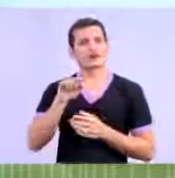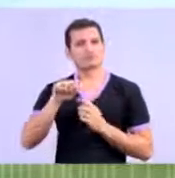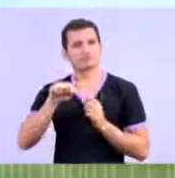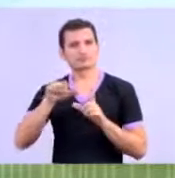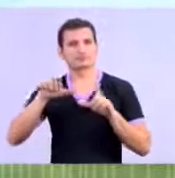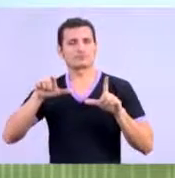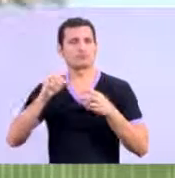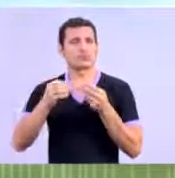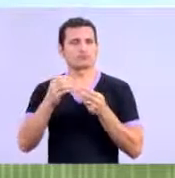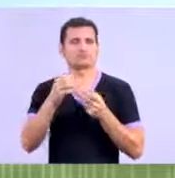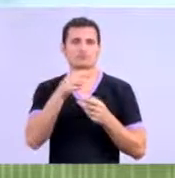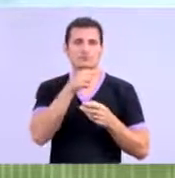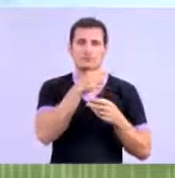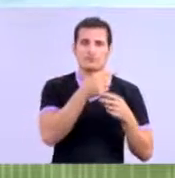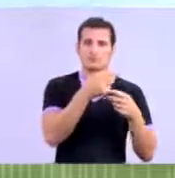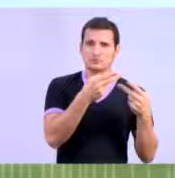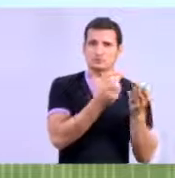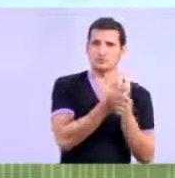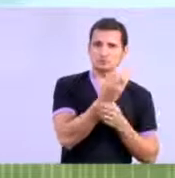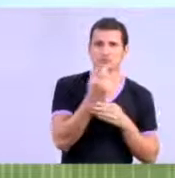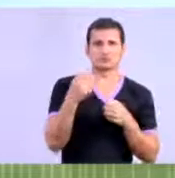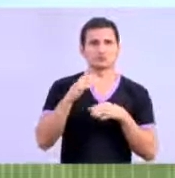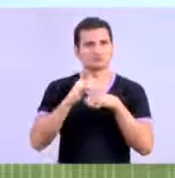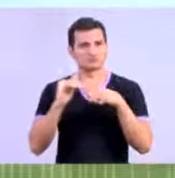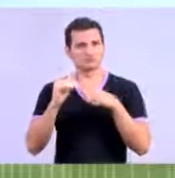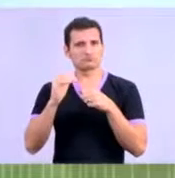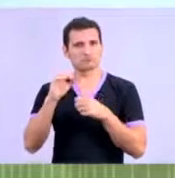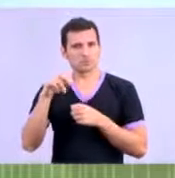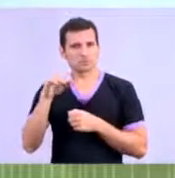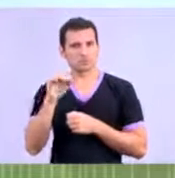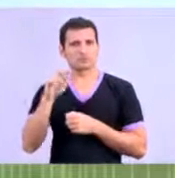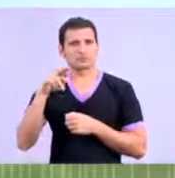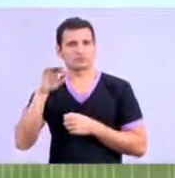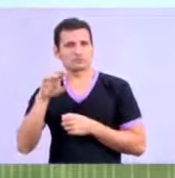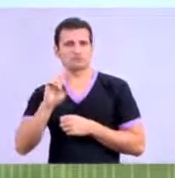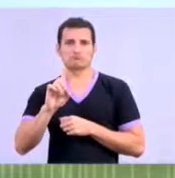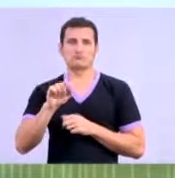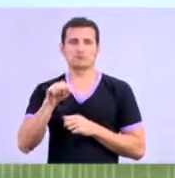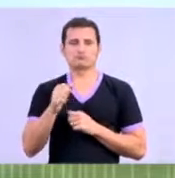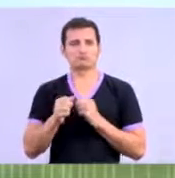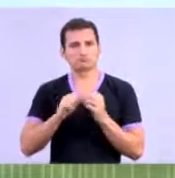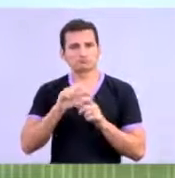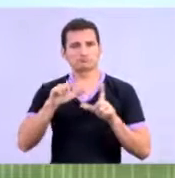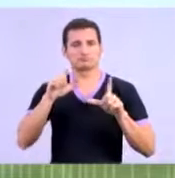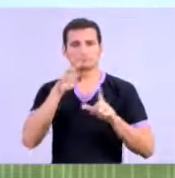quando o objeto é criado. Eu preciso chamar o construtor? Não, ele é executado automaticamente.